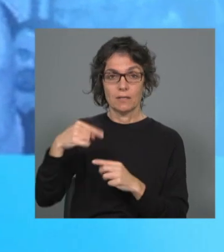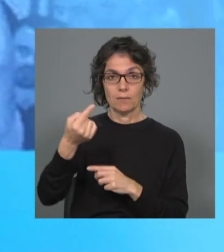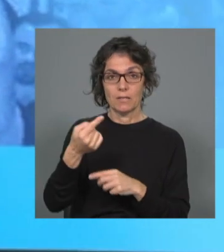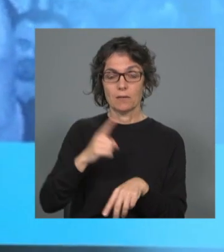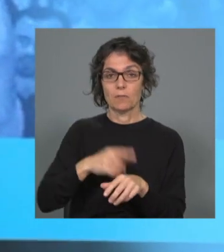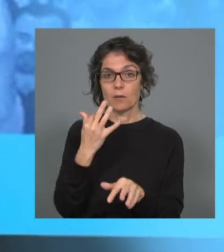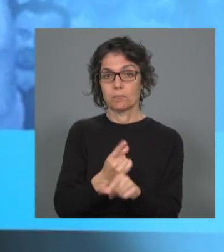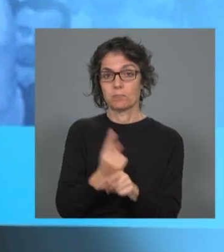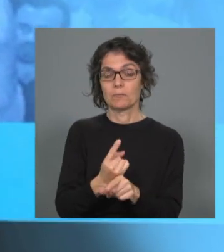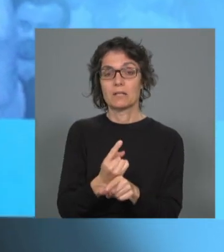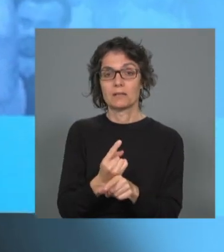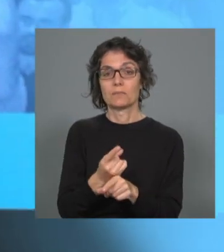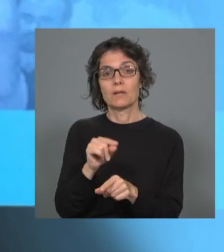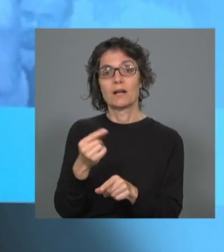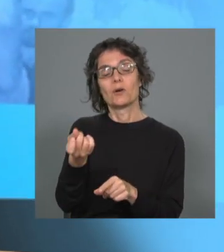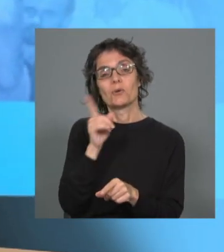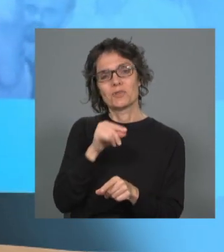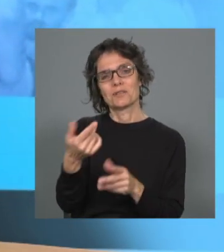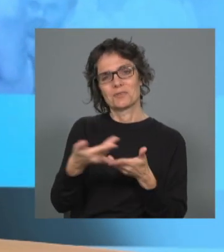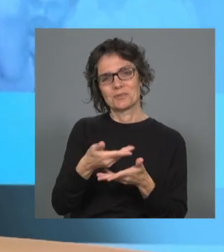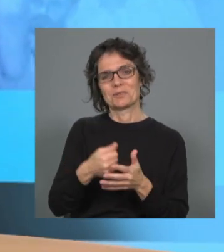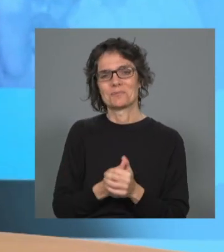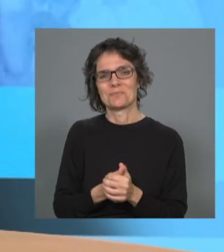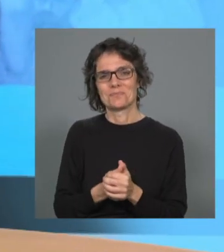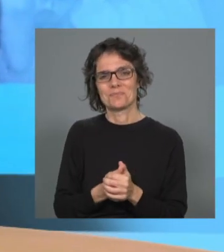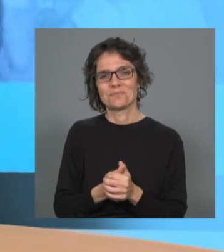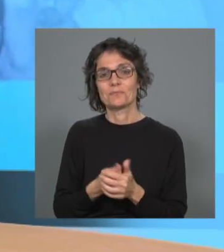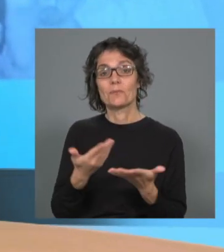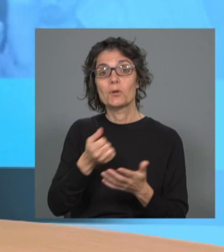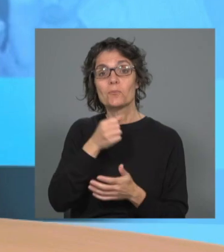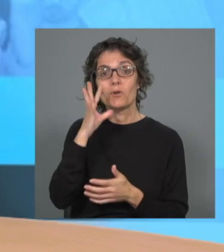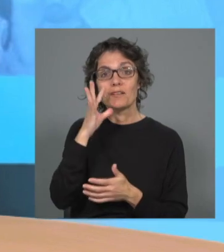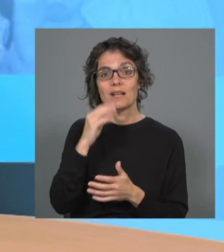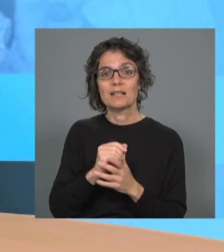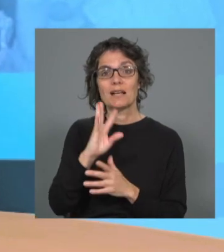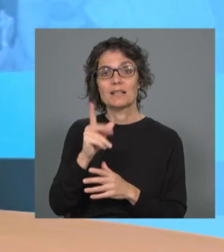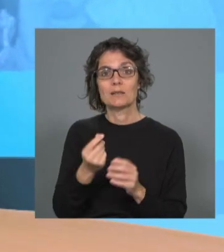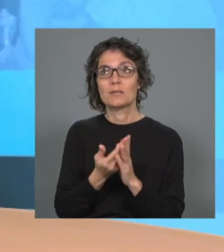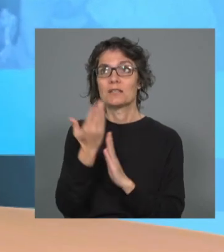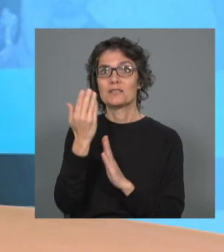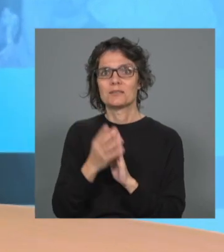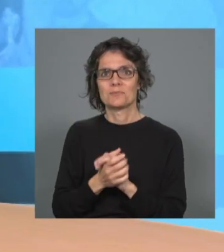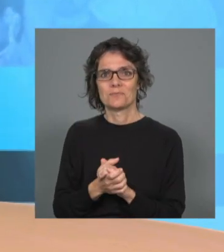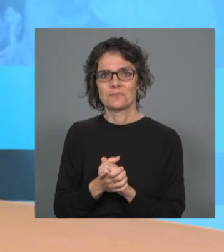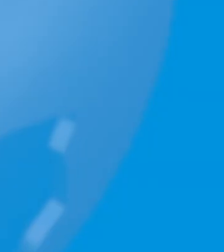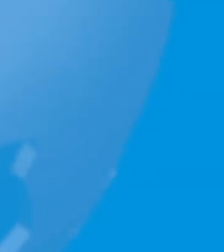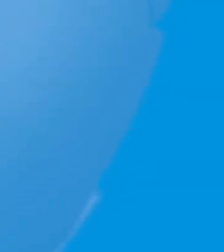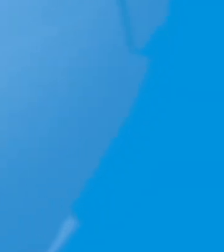mesma hora, regresse ao nosso contacto. Tenha então uma muito boa tarde e até amanhã, se Deus quiser.